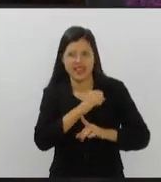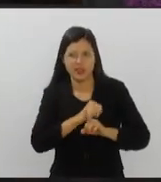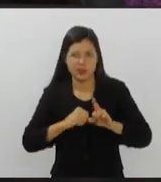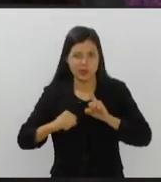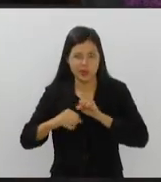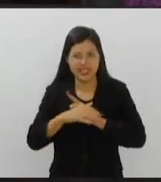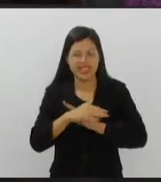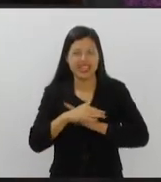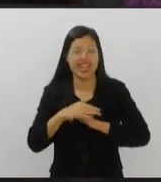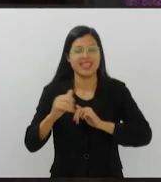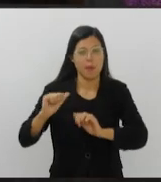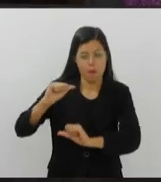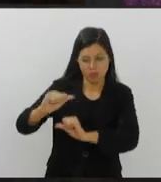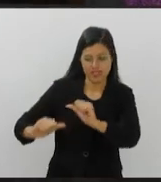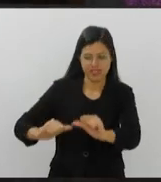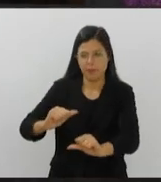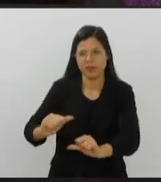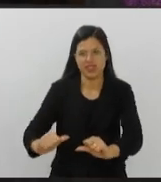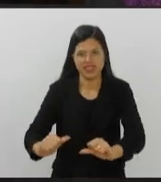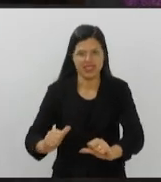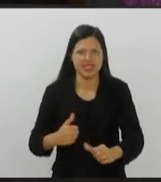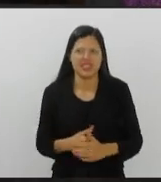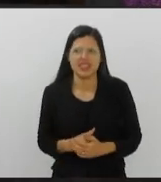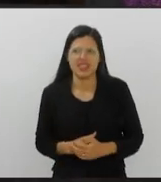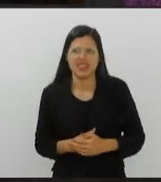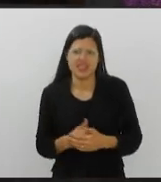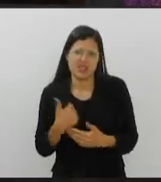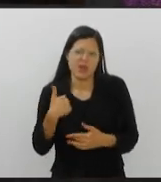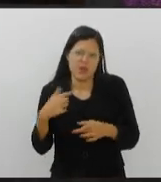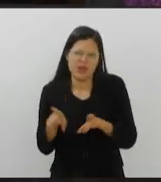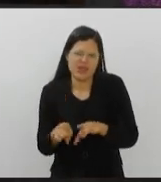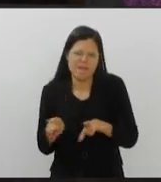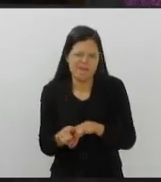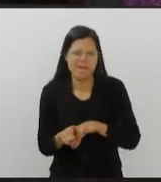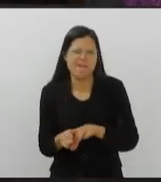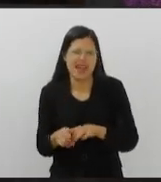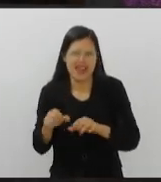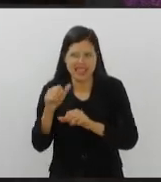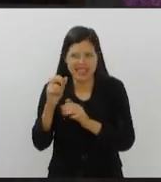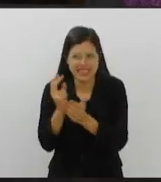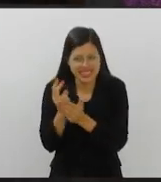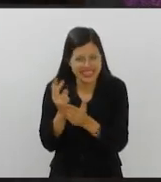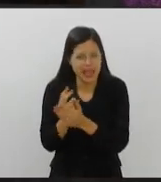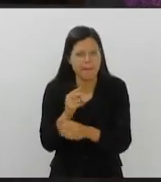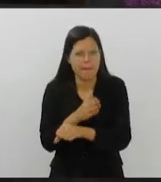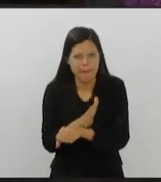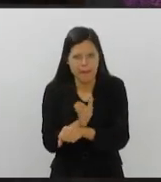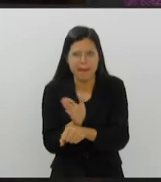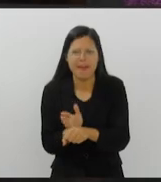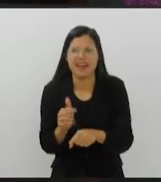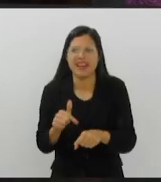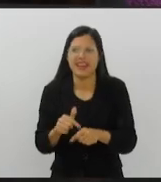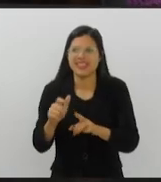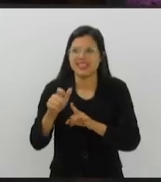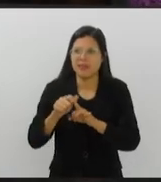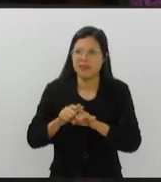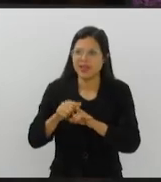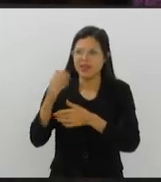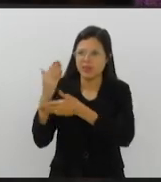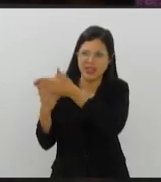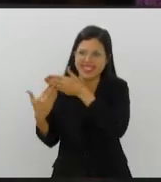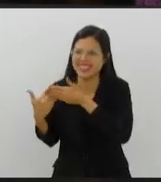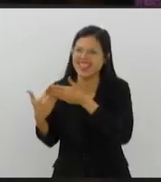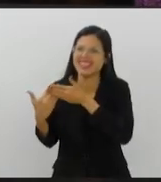vive em constante transformação. E eu sou essa transformação viva, o tempo inteiro. Acho que um mês passado eu estava loura,